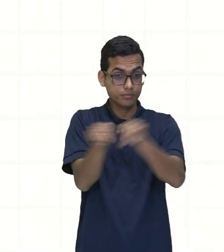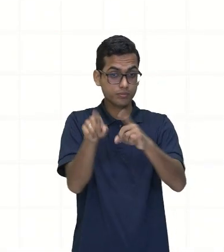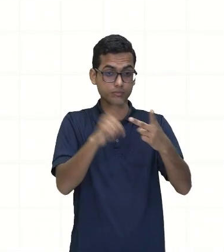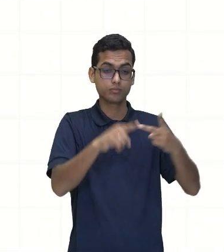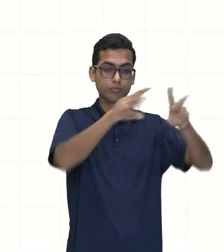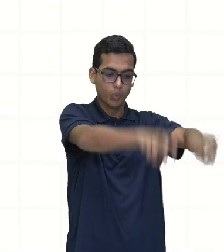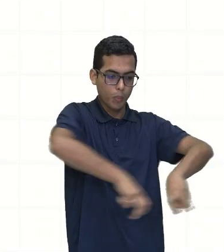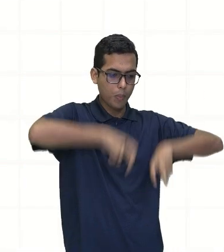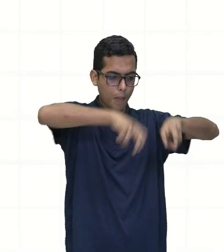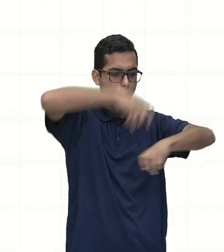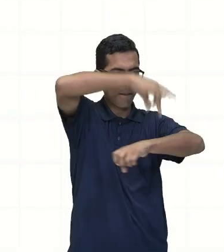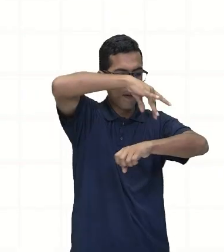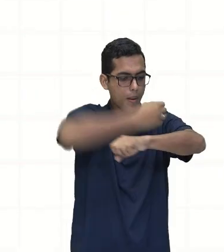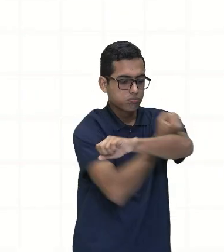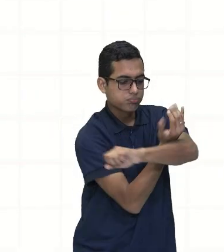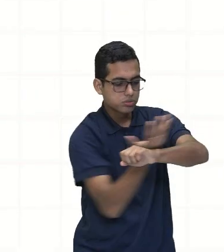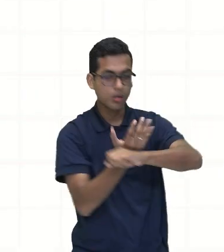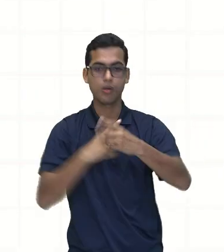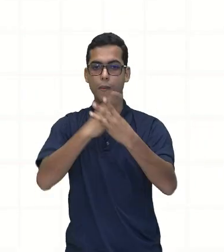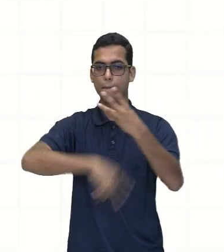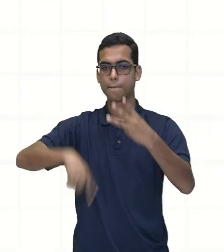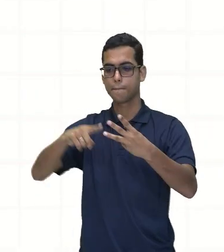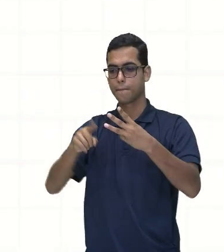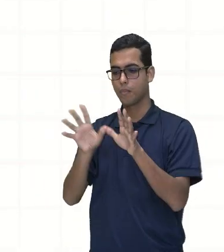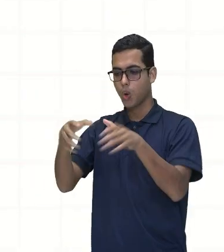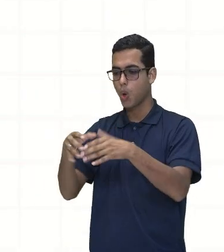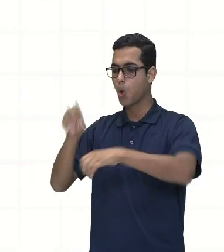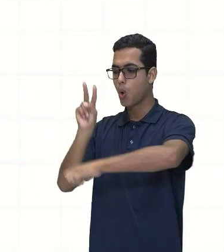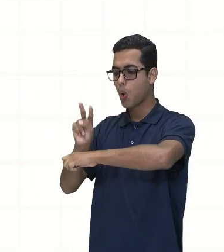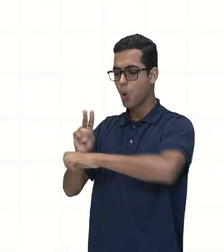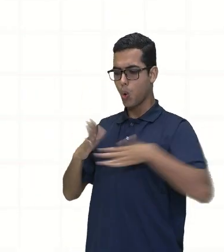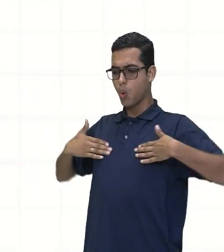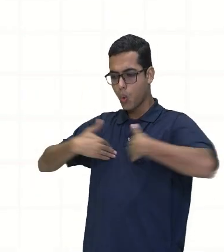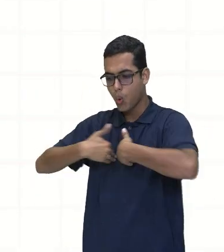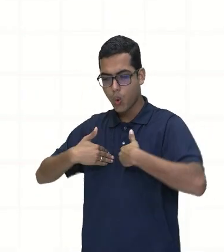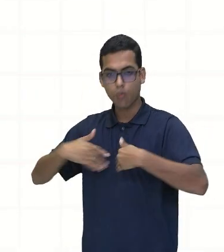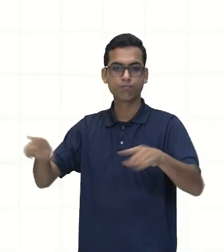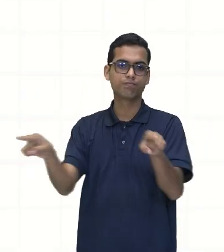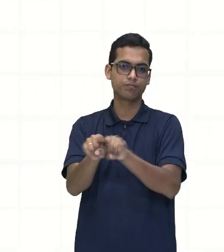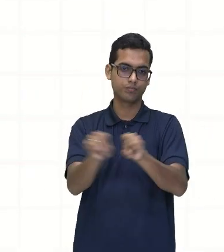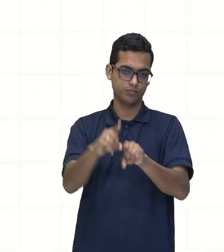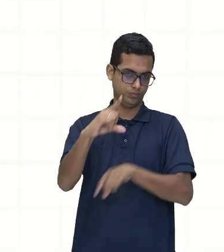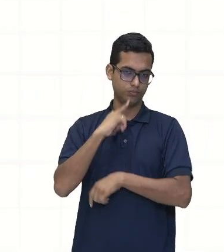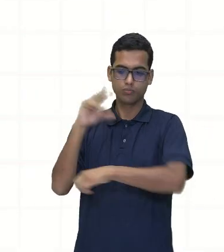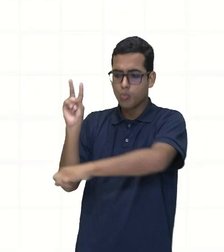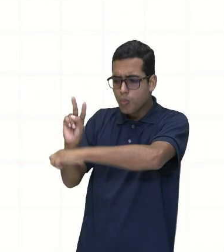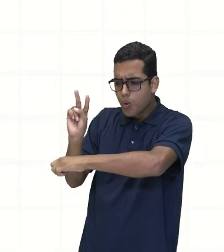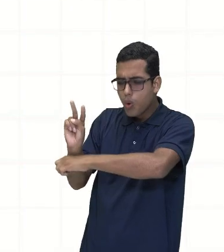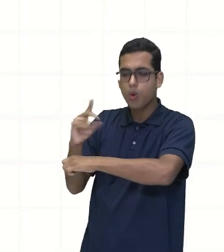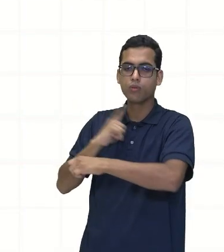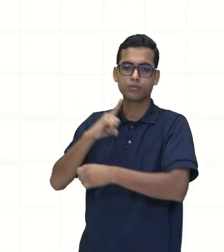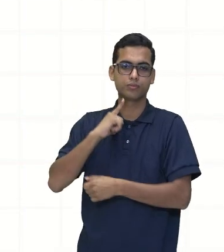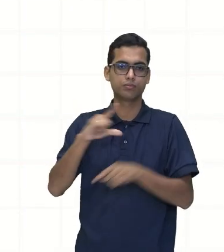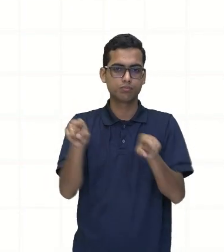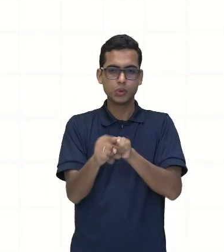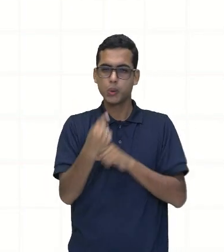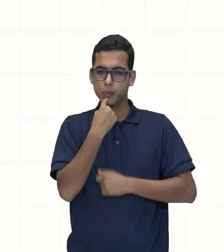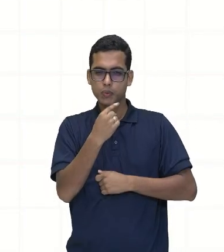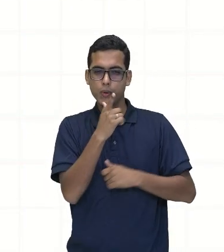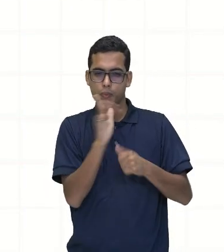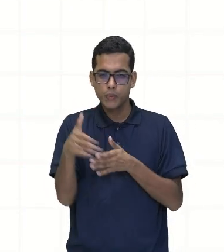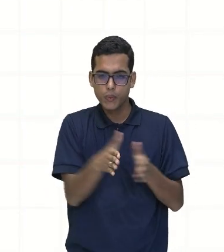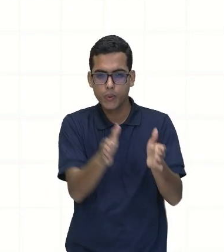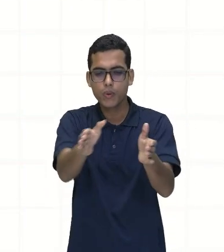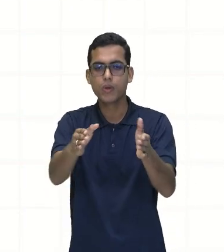agricultura e também a atividade da pecuária, né, principalmente aqueles que estão ali inseridos próximos aos rios, mas em